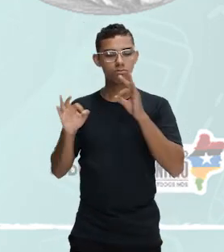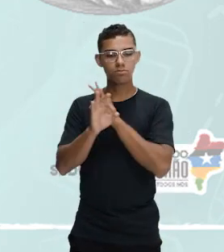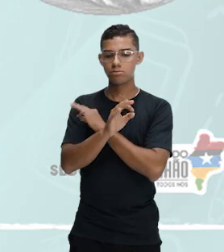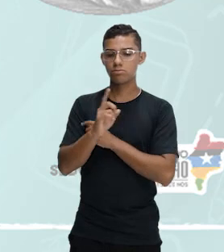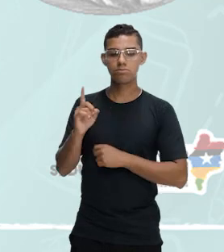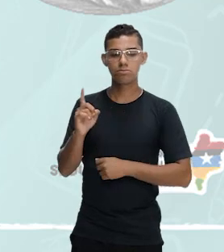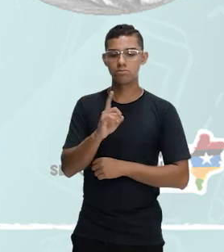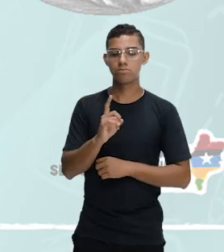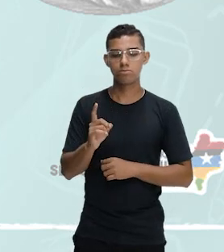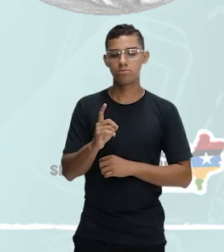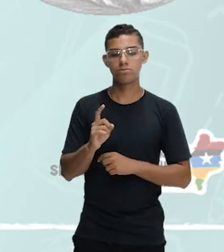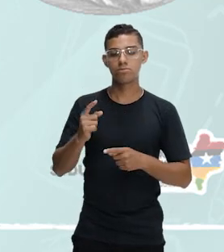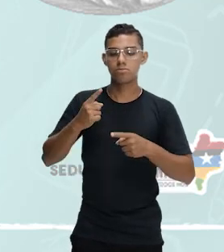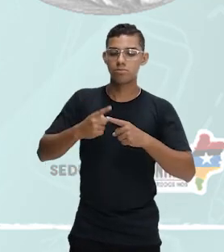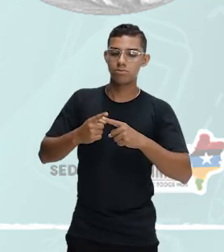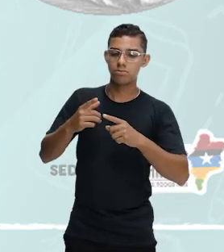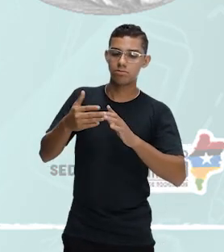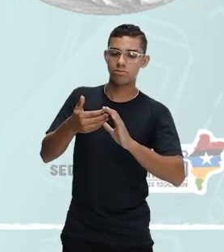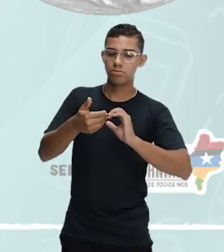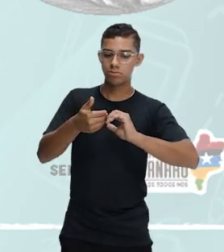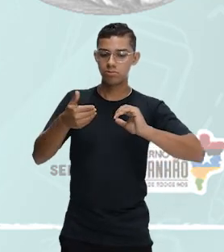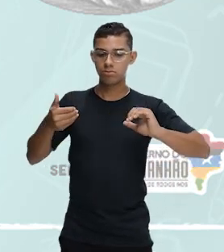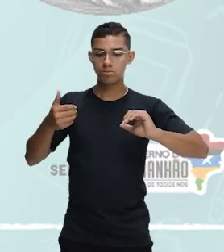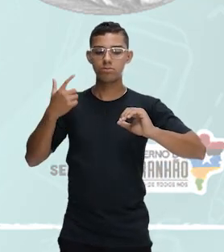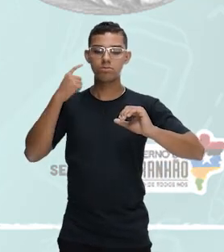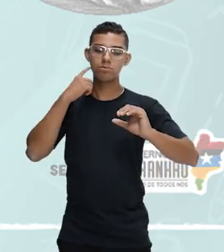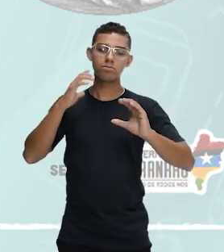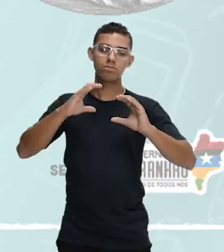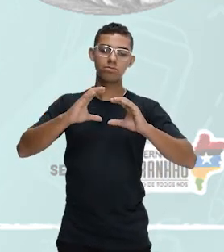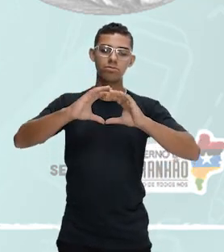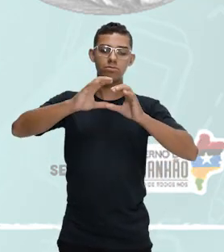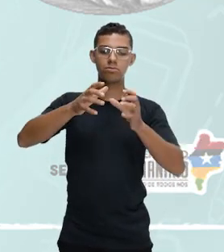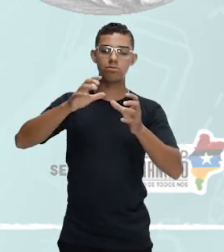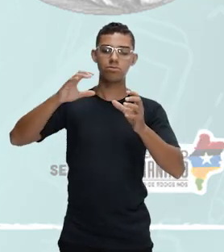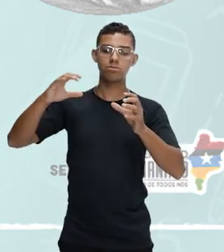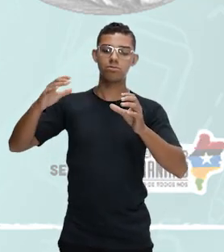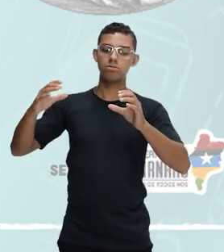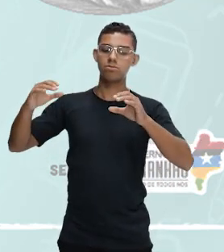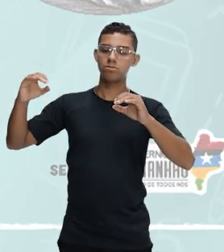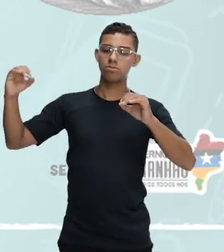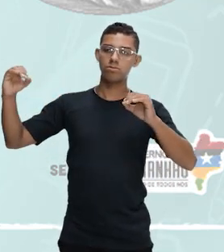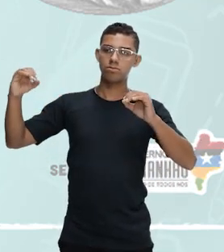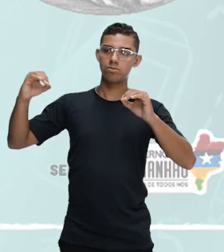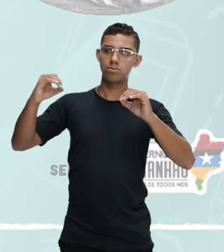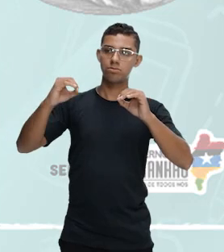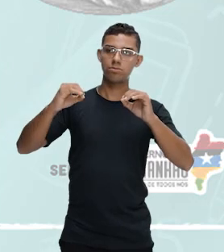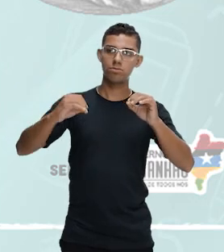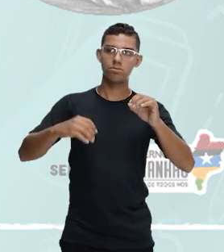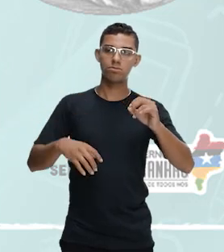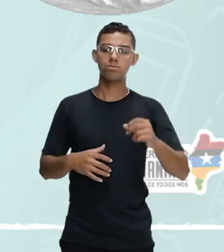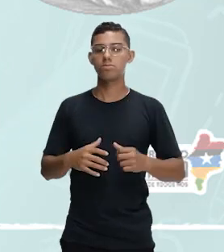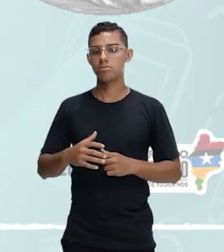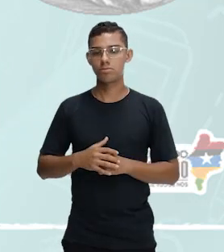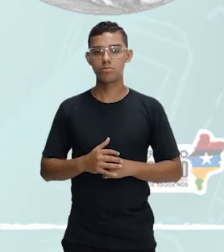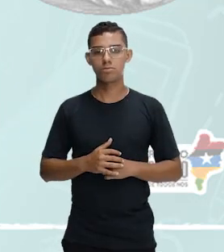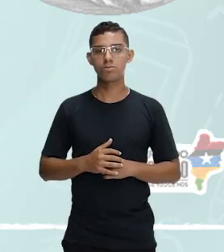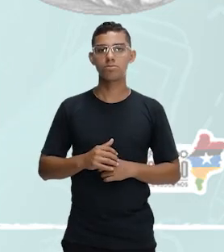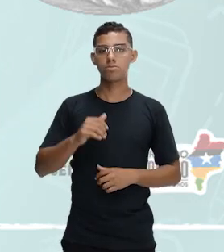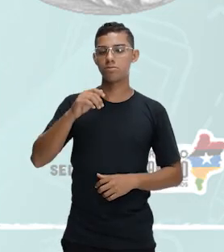ok? Medindo o tamanho da sombra de um bastão na vertical,